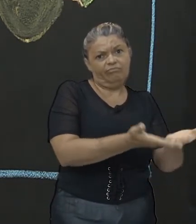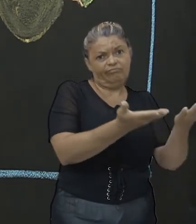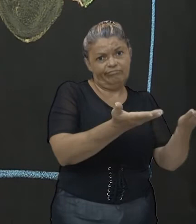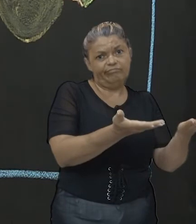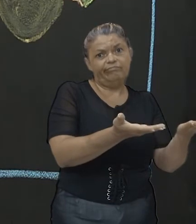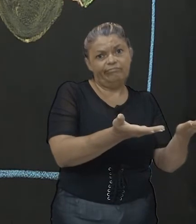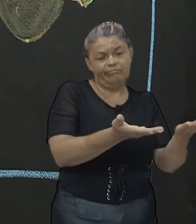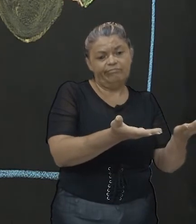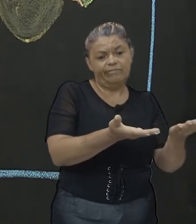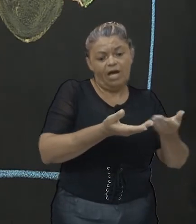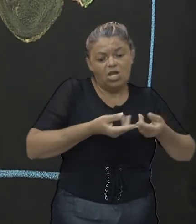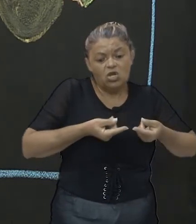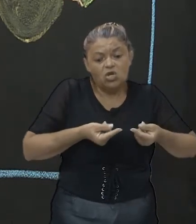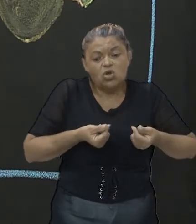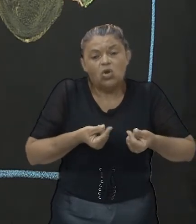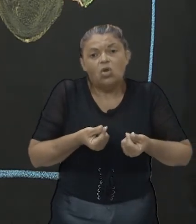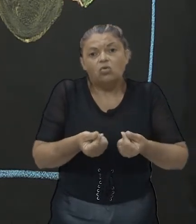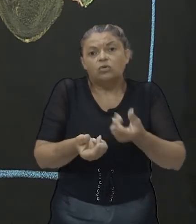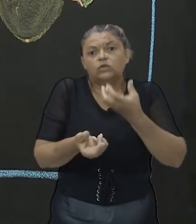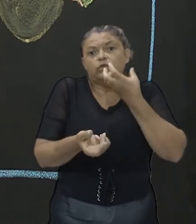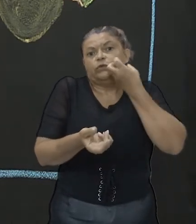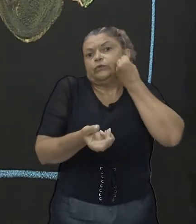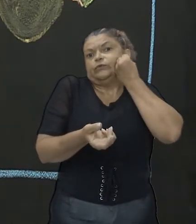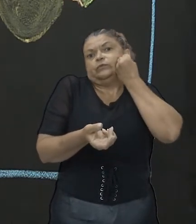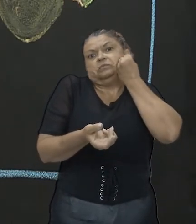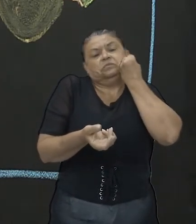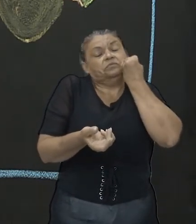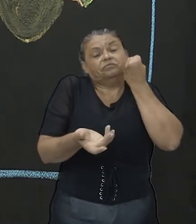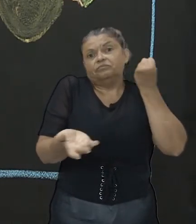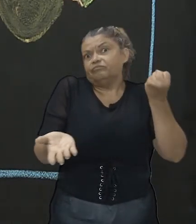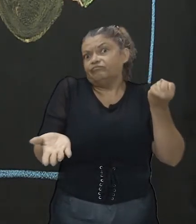apropriação e domínio econômico acaba acontecendo